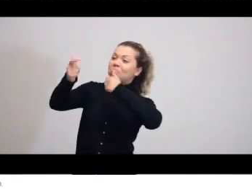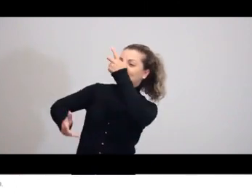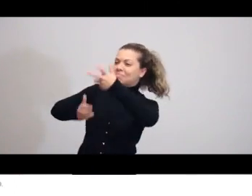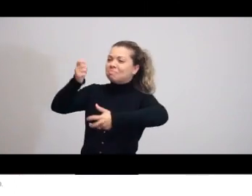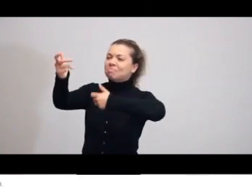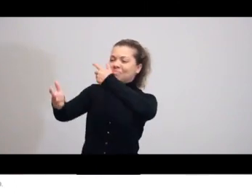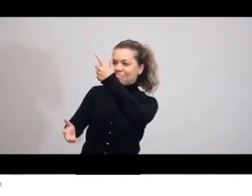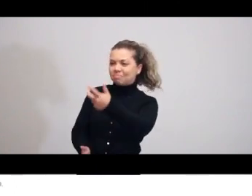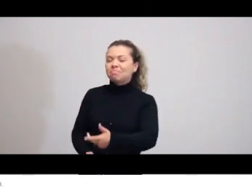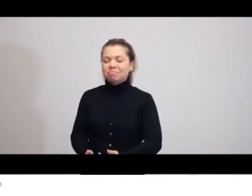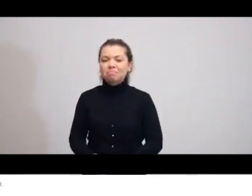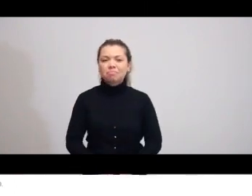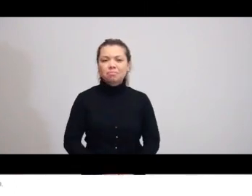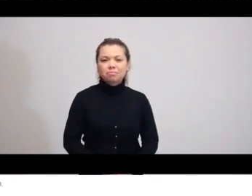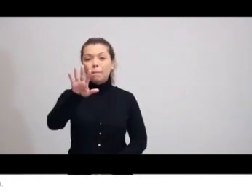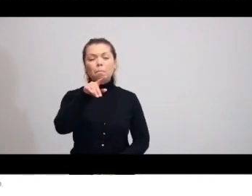de